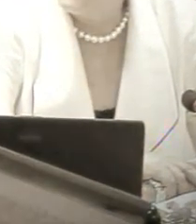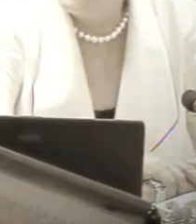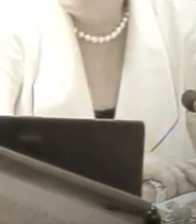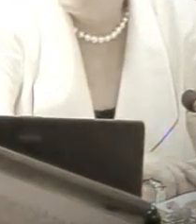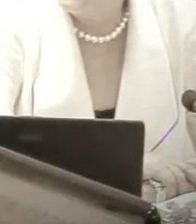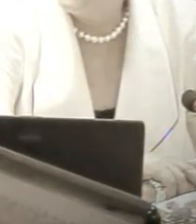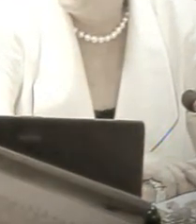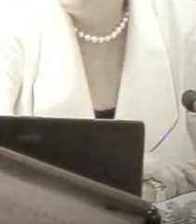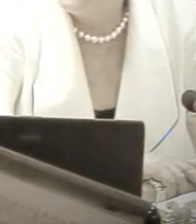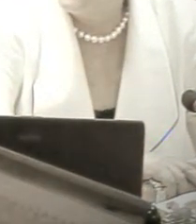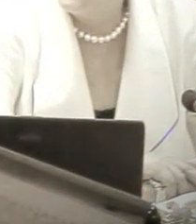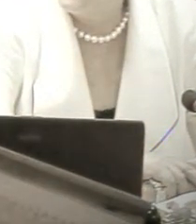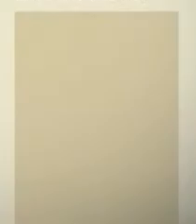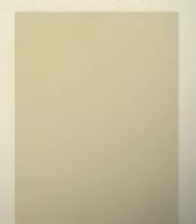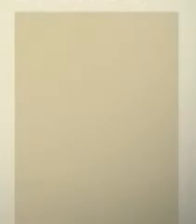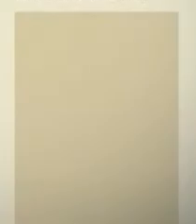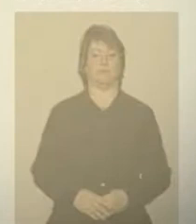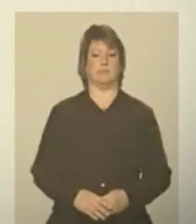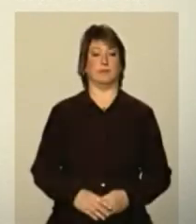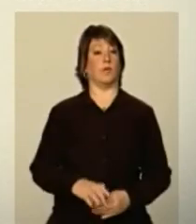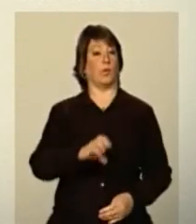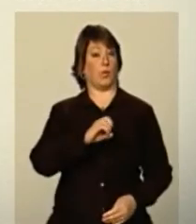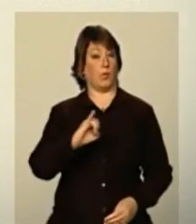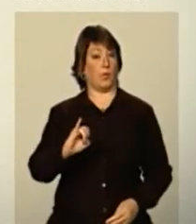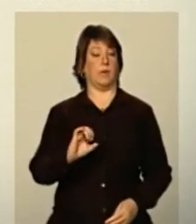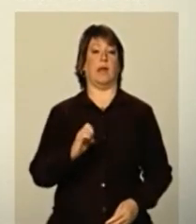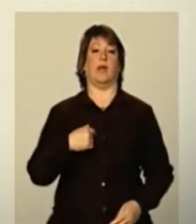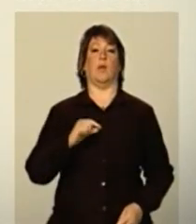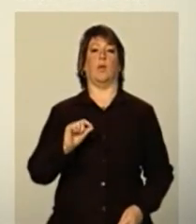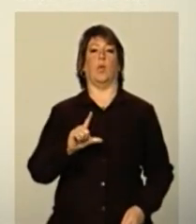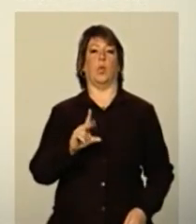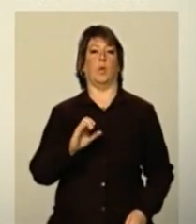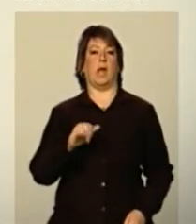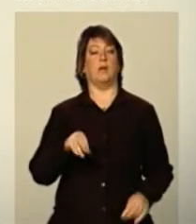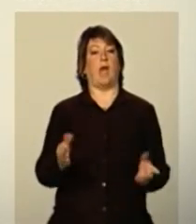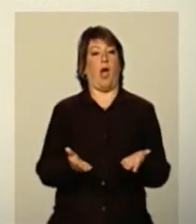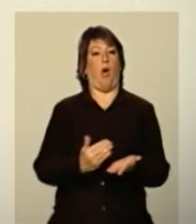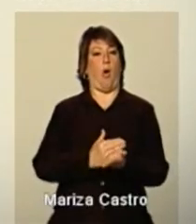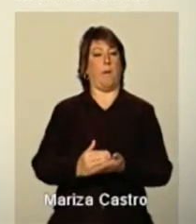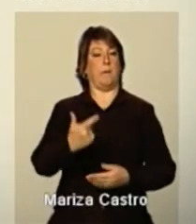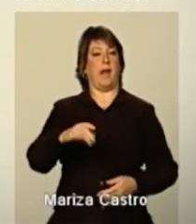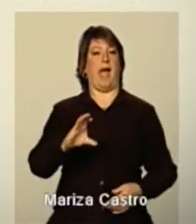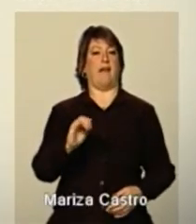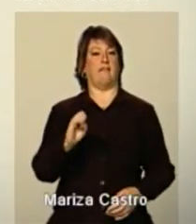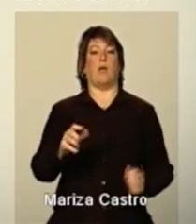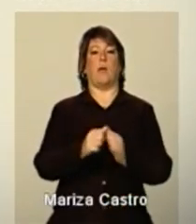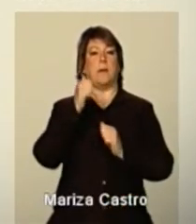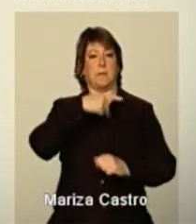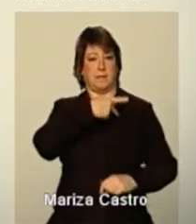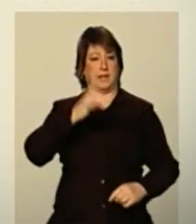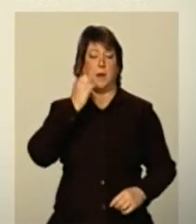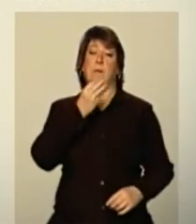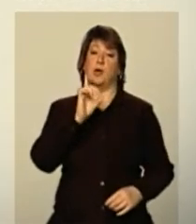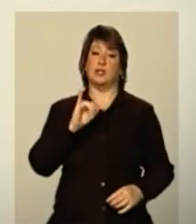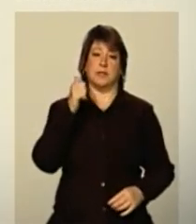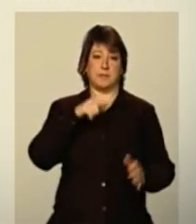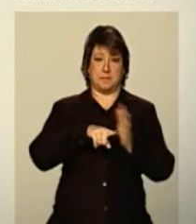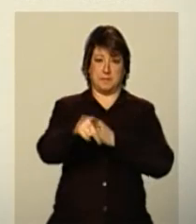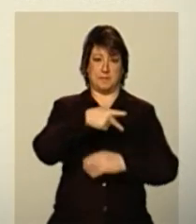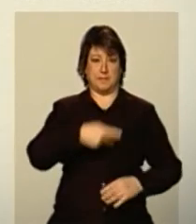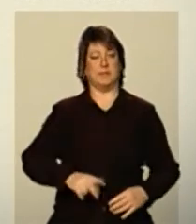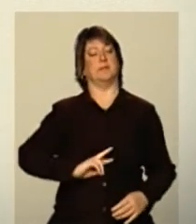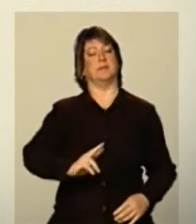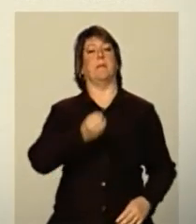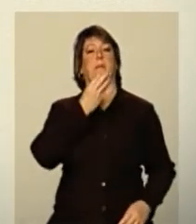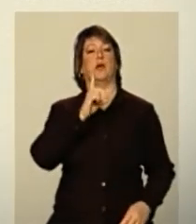Café com a Presidenta. Olá, eu sou Luciano Seixas e começa agora mais um Café com a Presidenta Dilma. Bom dia, Presidenta. Bom